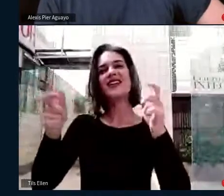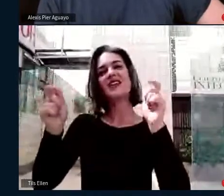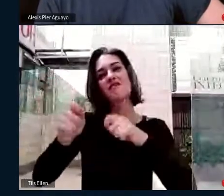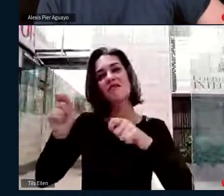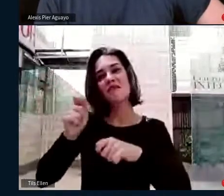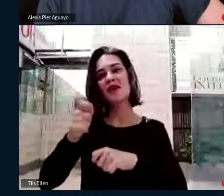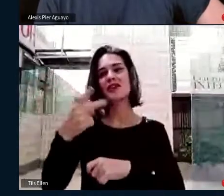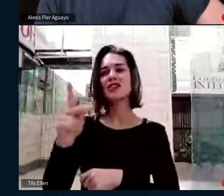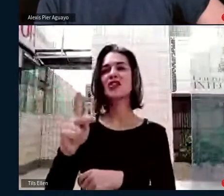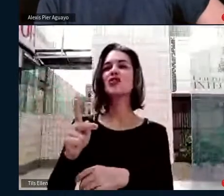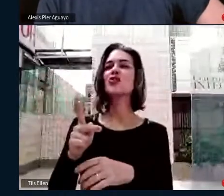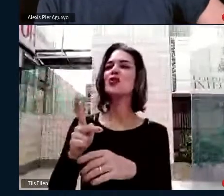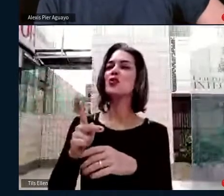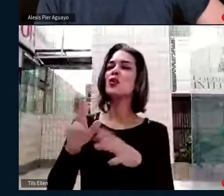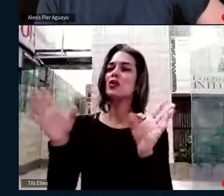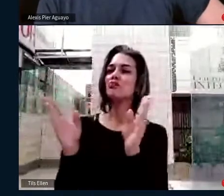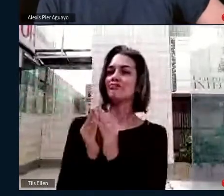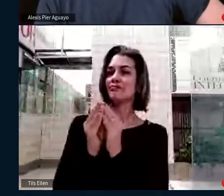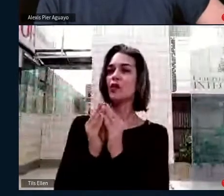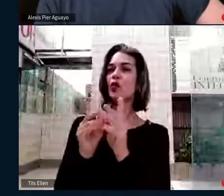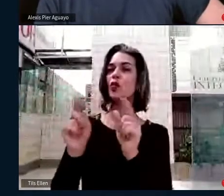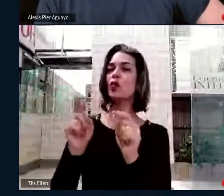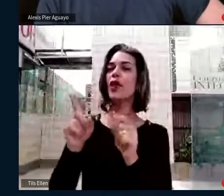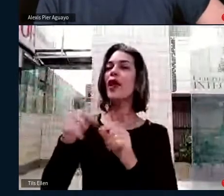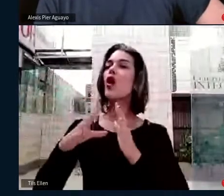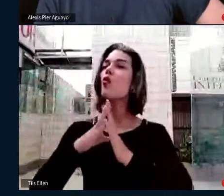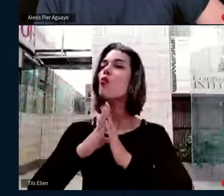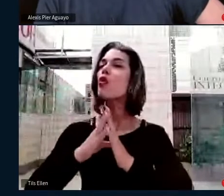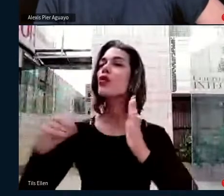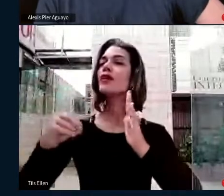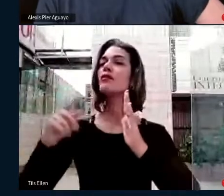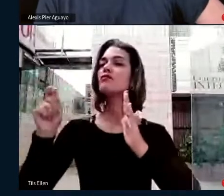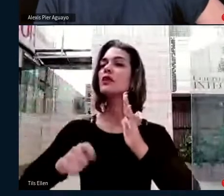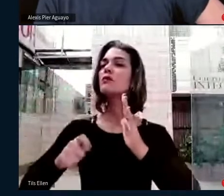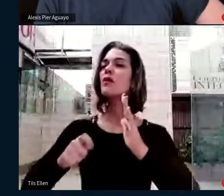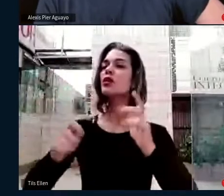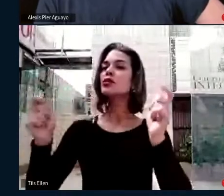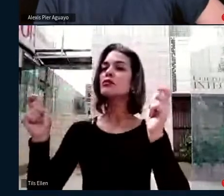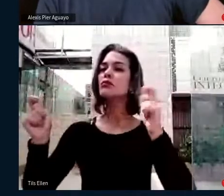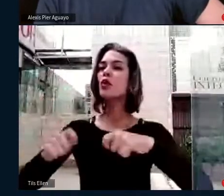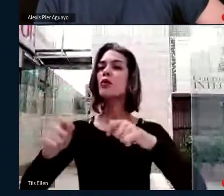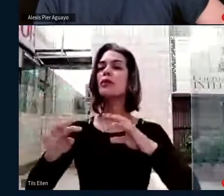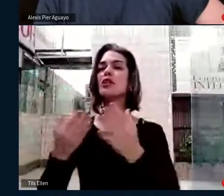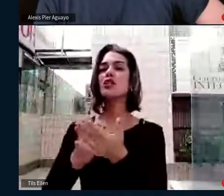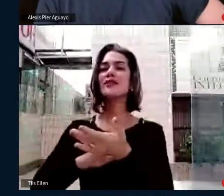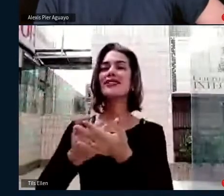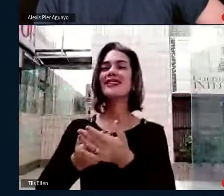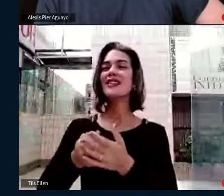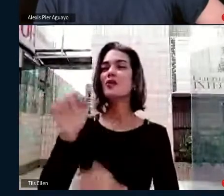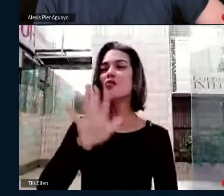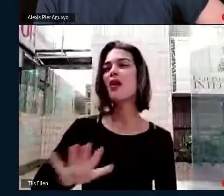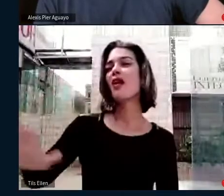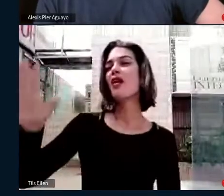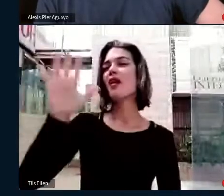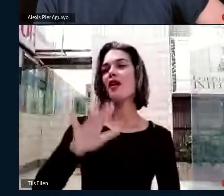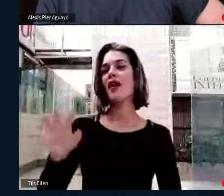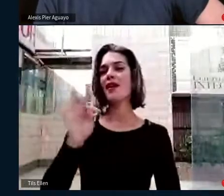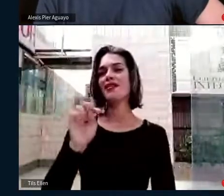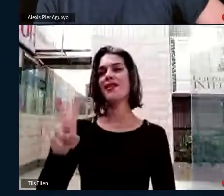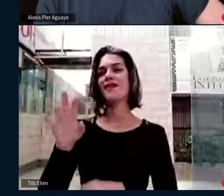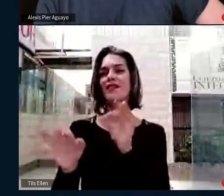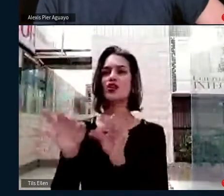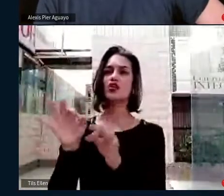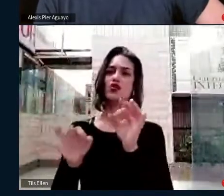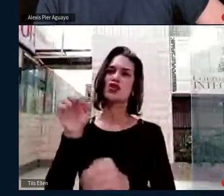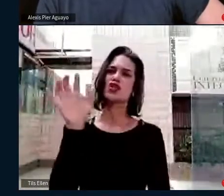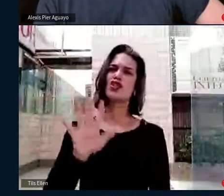suas considerações finais, de que esse é um modelo de competência para intérpretes que atuam em TVs legislativas. Então,